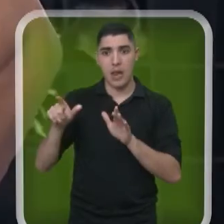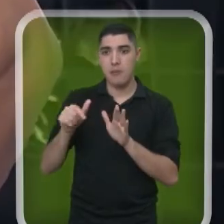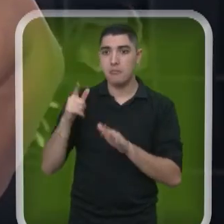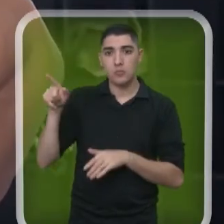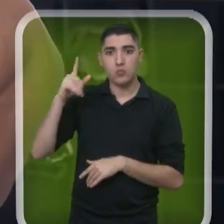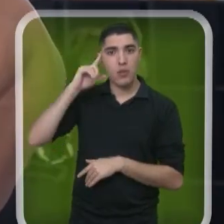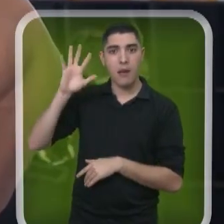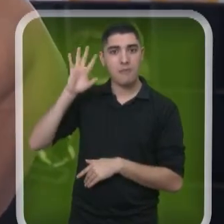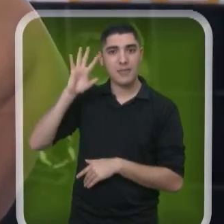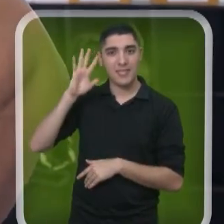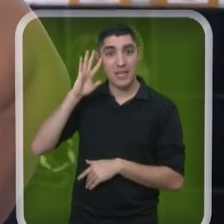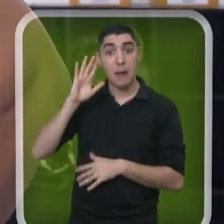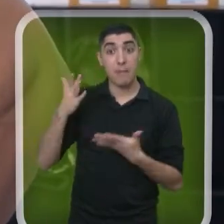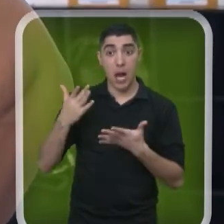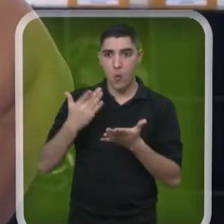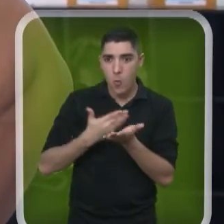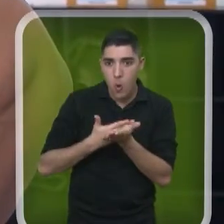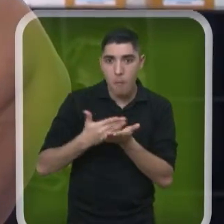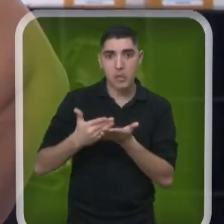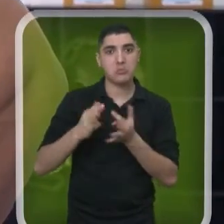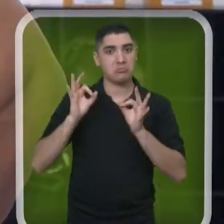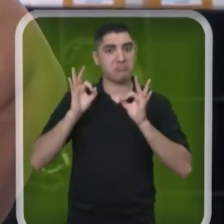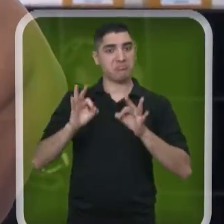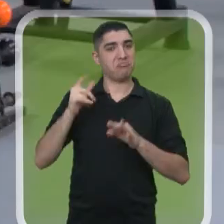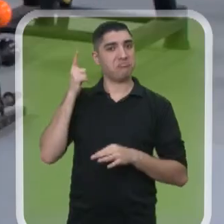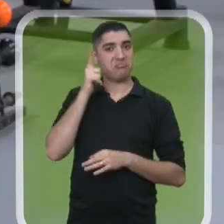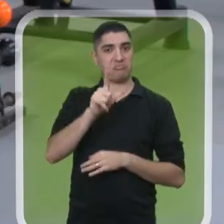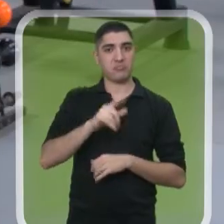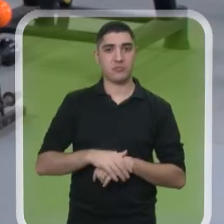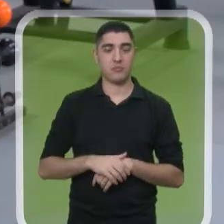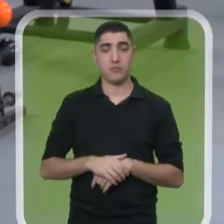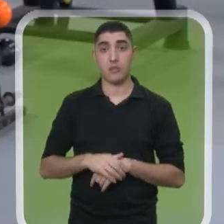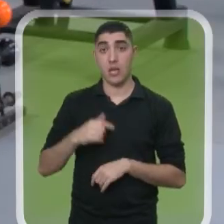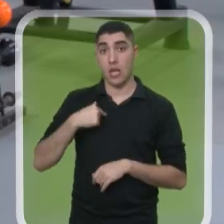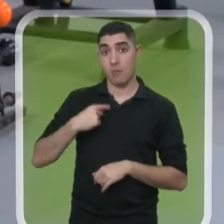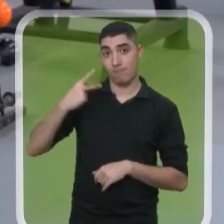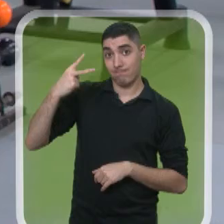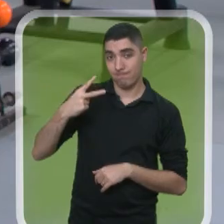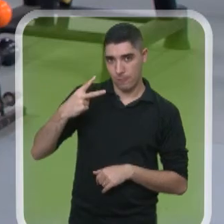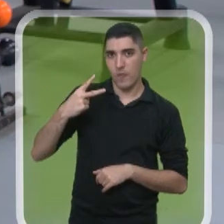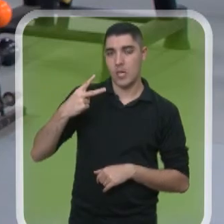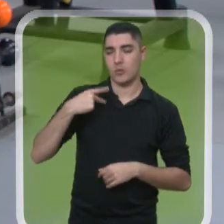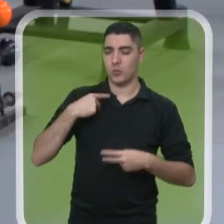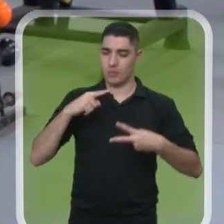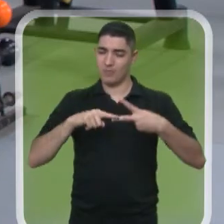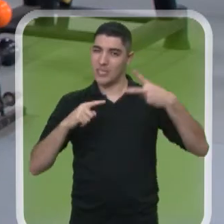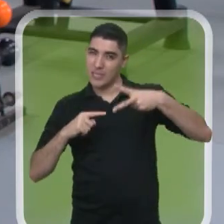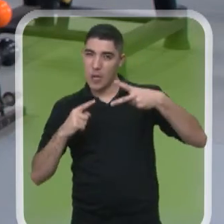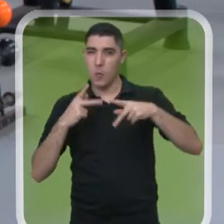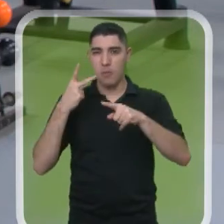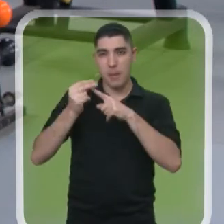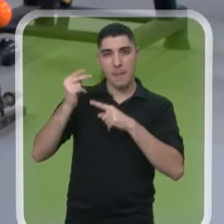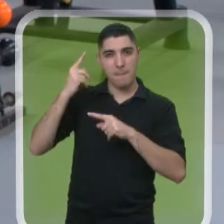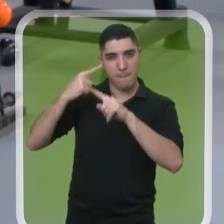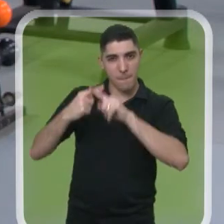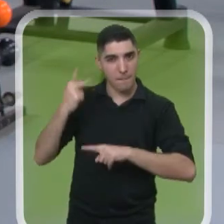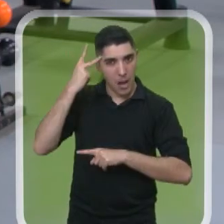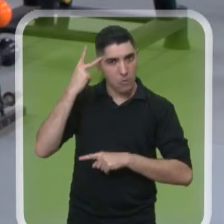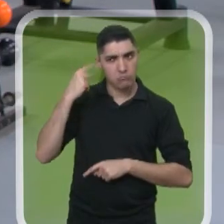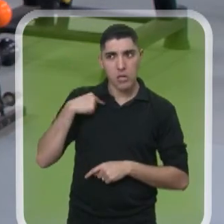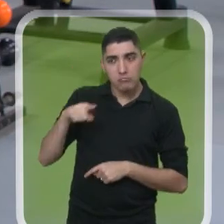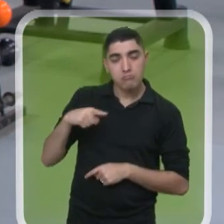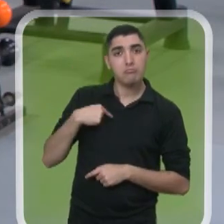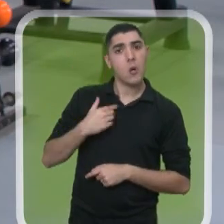despretensiosa, mas a estreia já teve um resultado expressivo. Fui vice-campeão paulista quando eu estreiei no campeonato e eu acabei